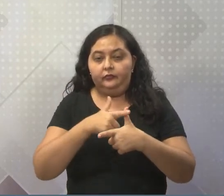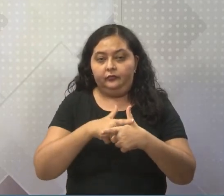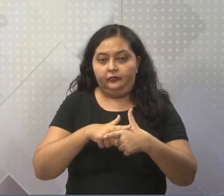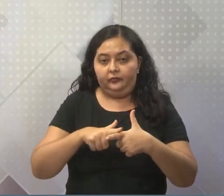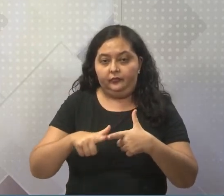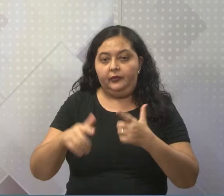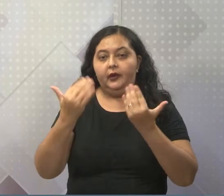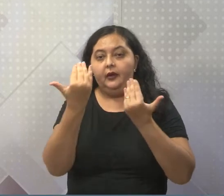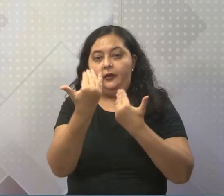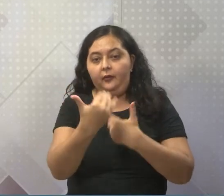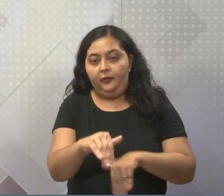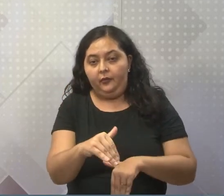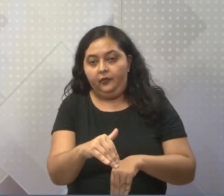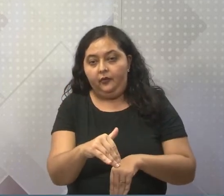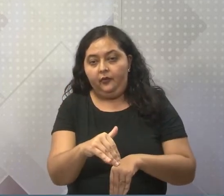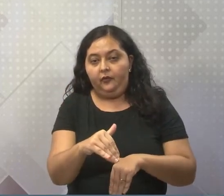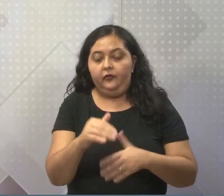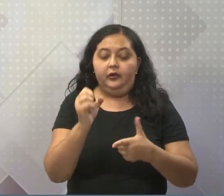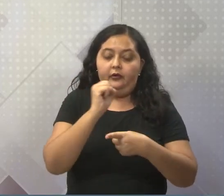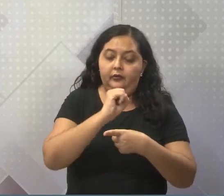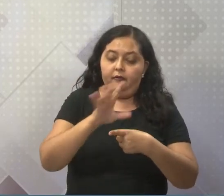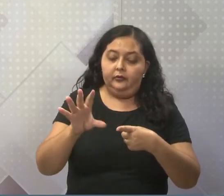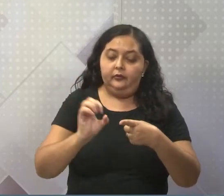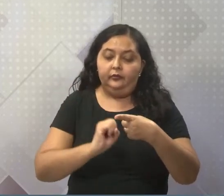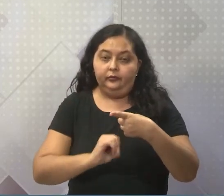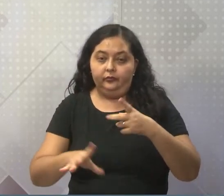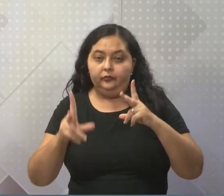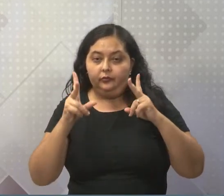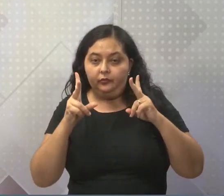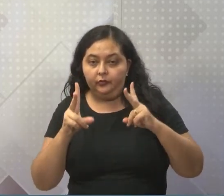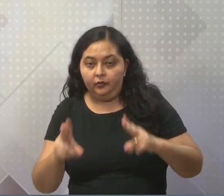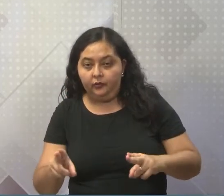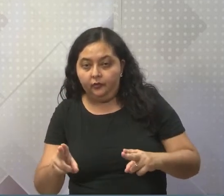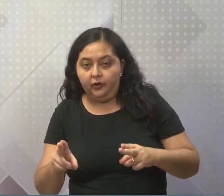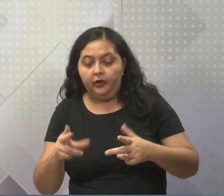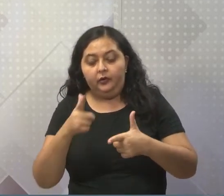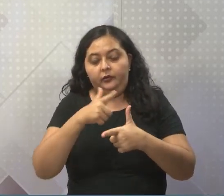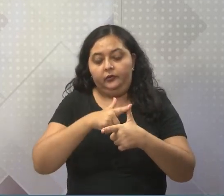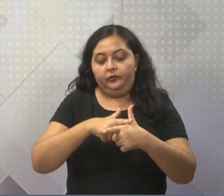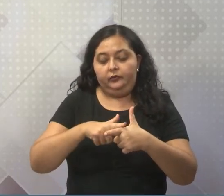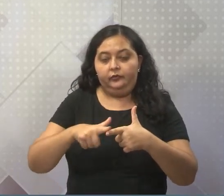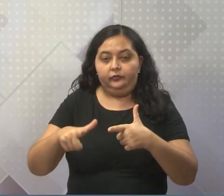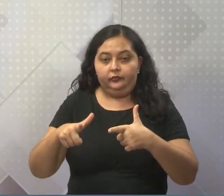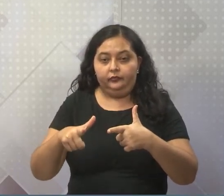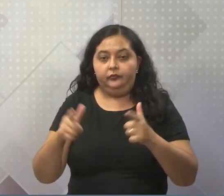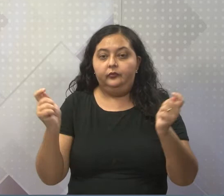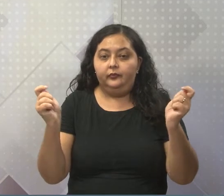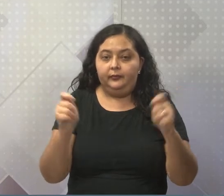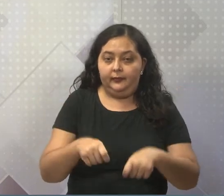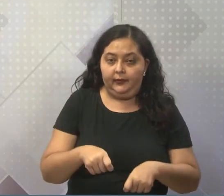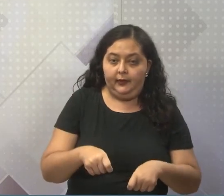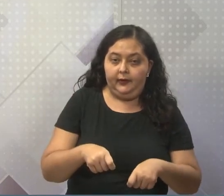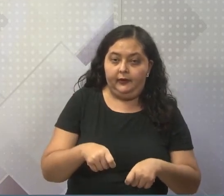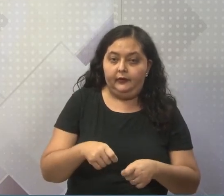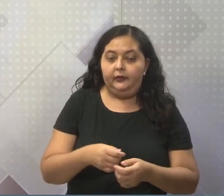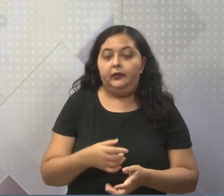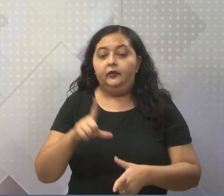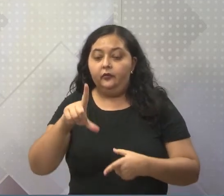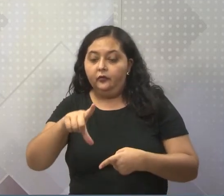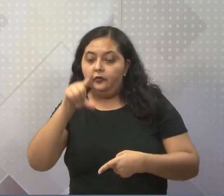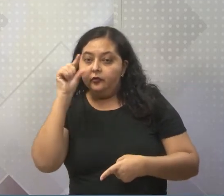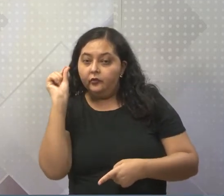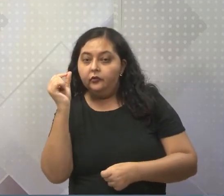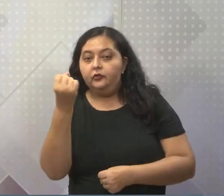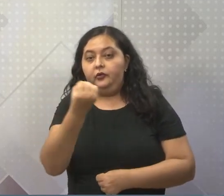na minha prova. Consiga uma fração equivalente através da divisão. Então, eu vou escolher um número